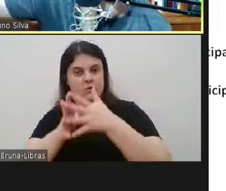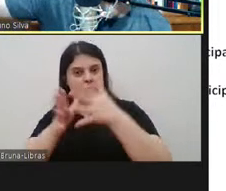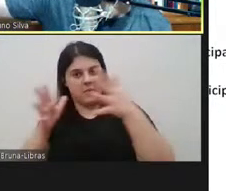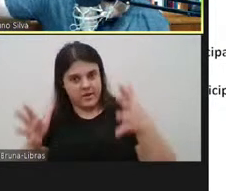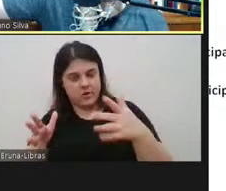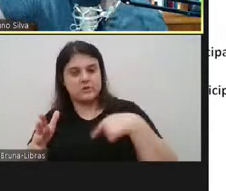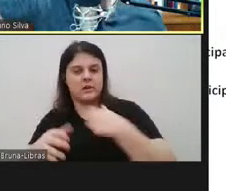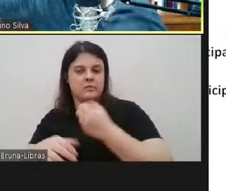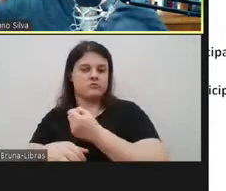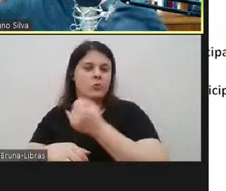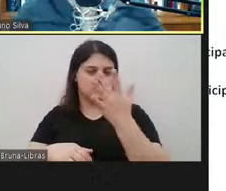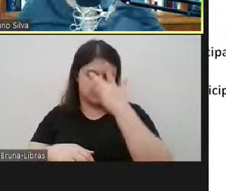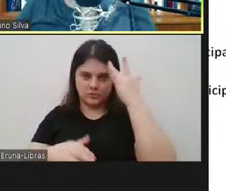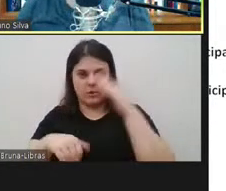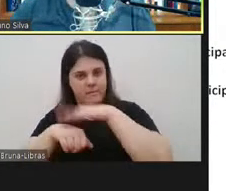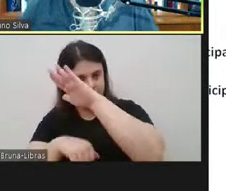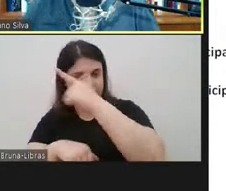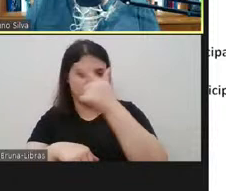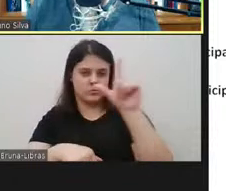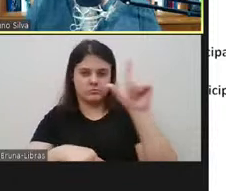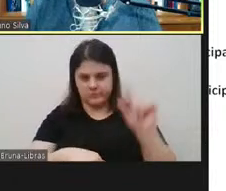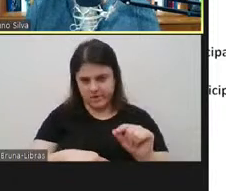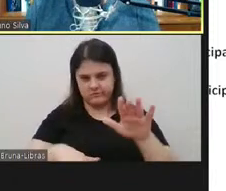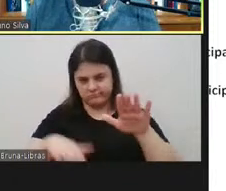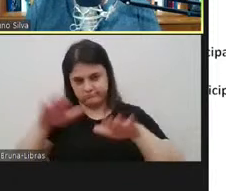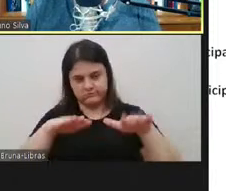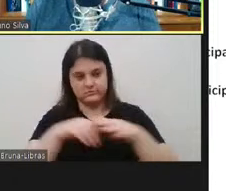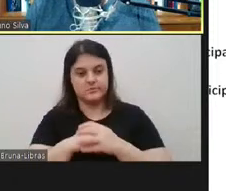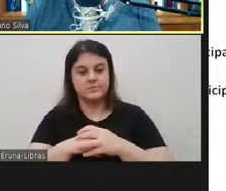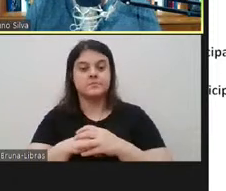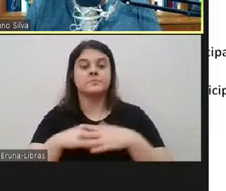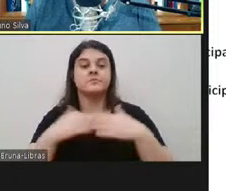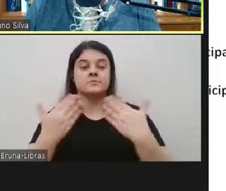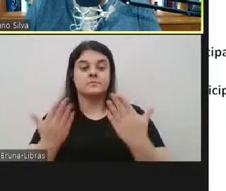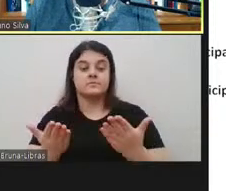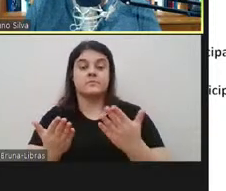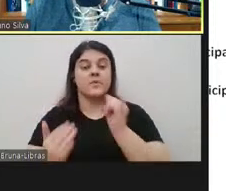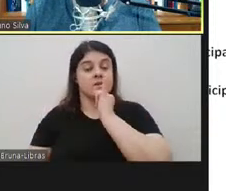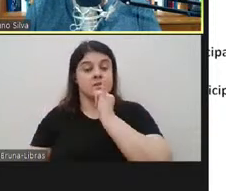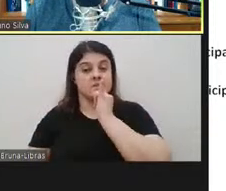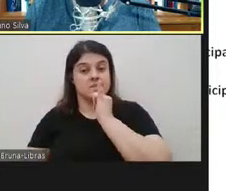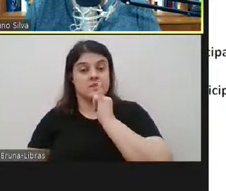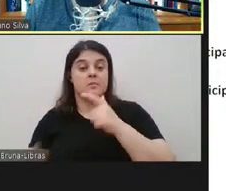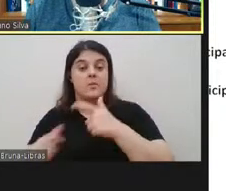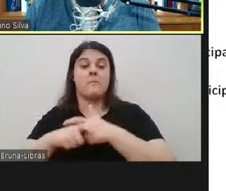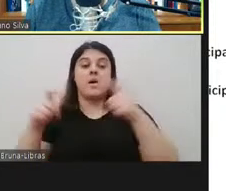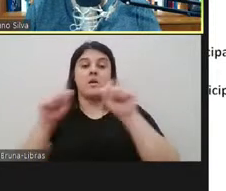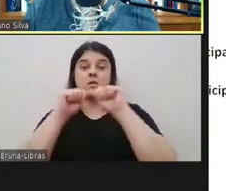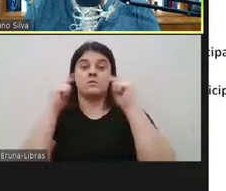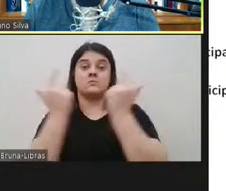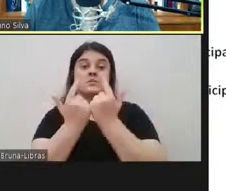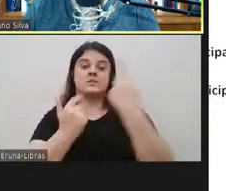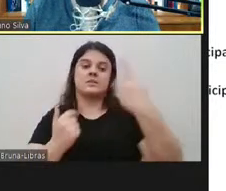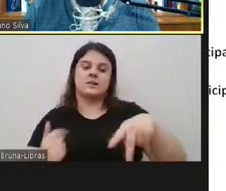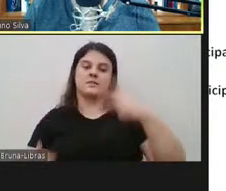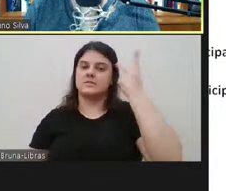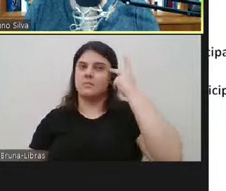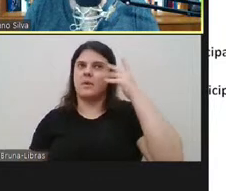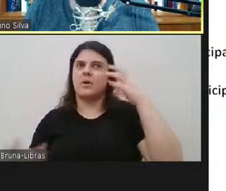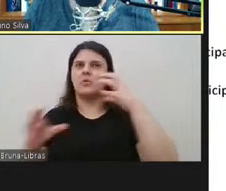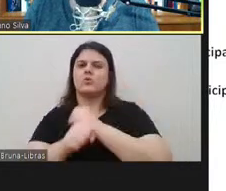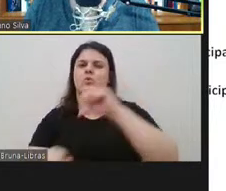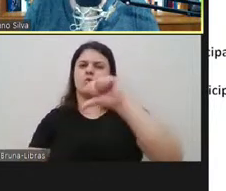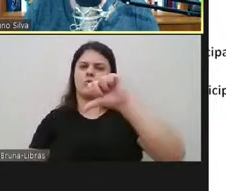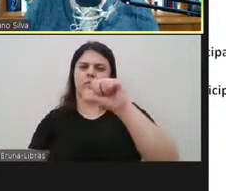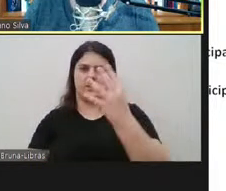maior quantidade representantes estados menores menor quantidade então aqui em caso a maior Assembleia Legislativa São Paulo com